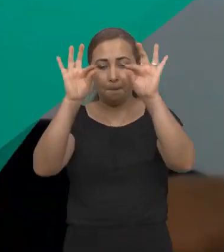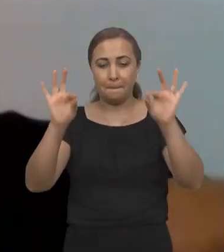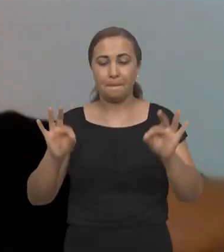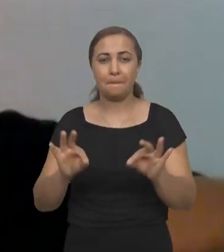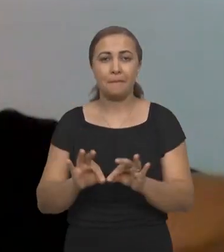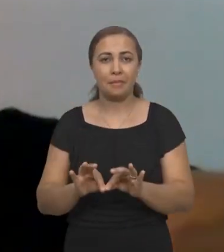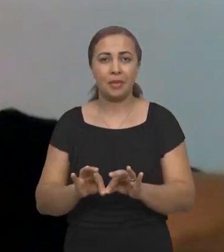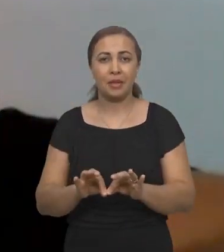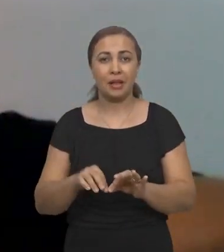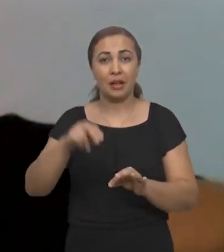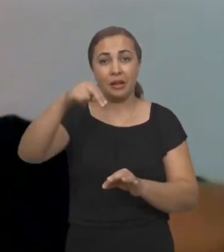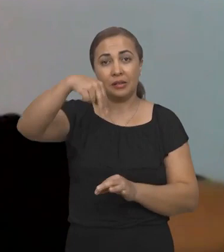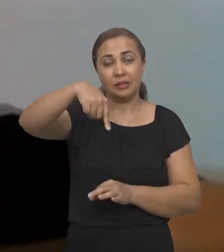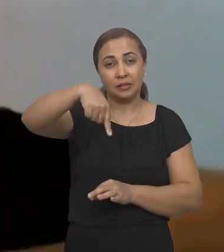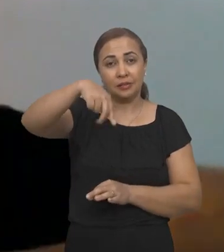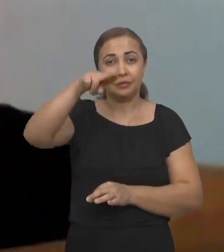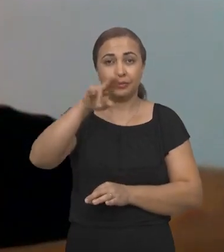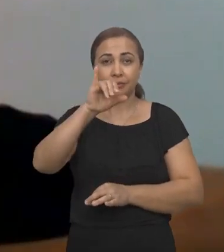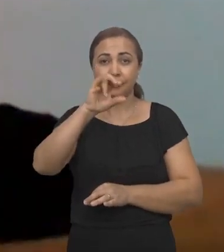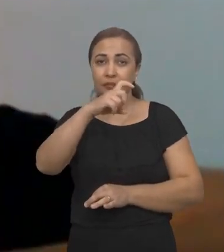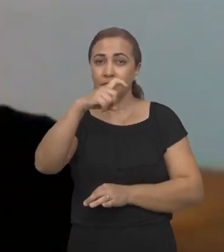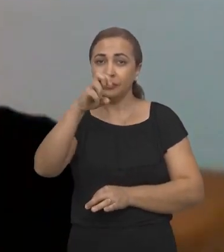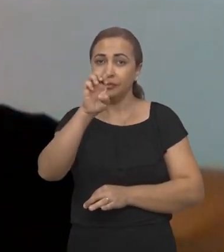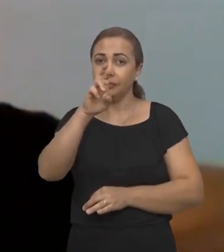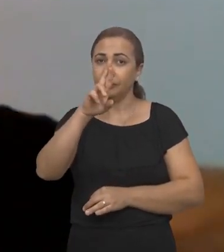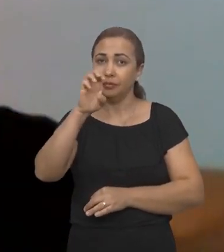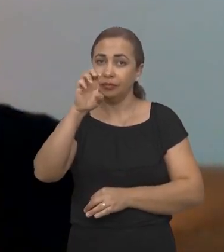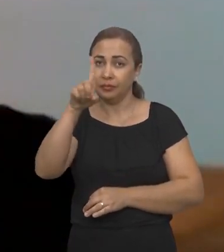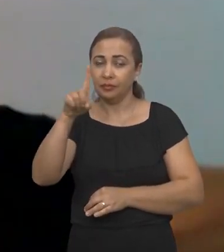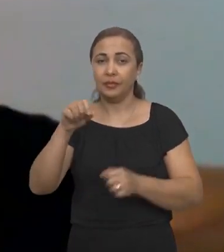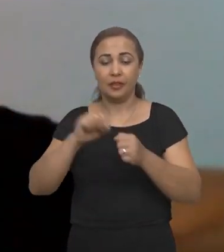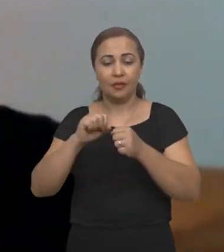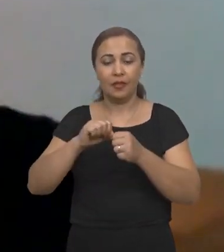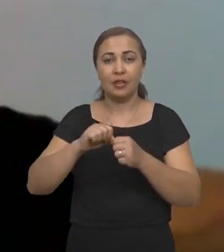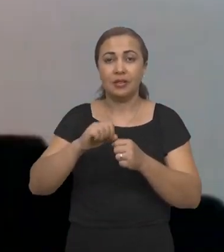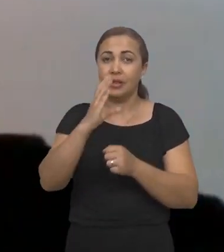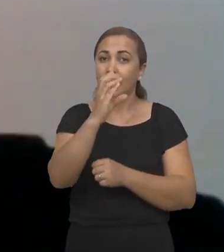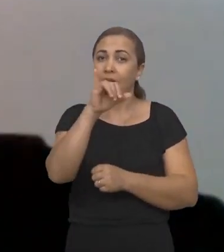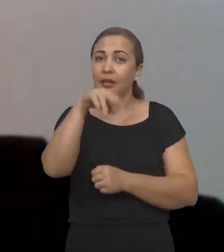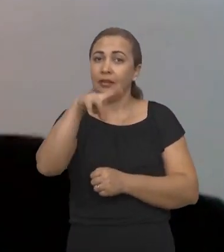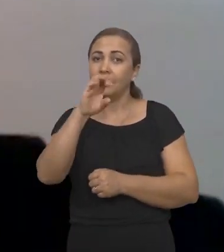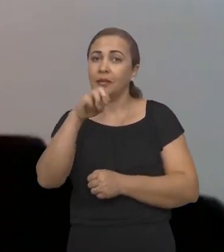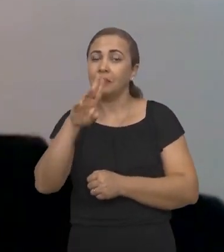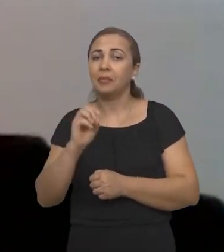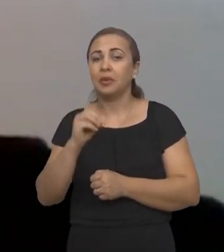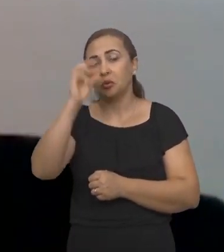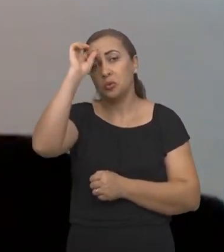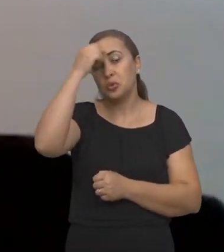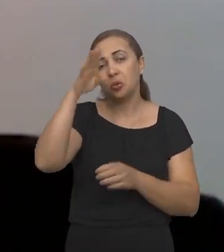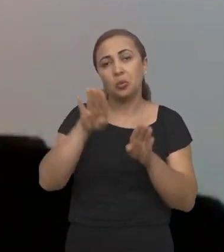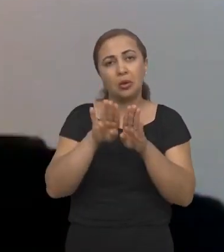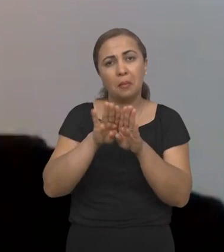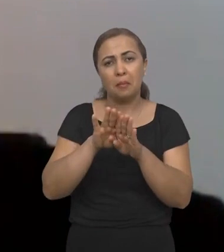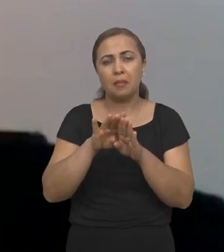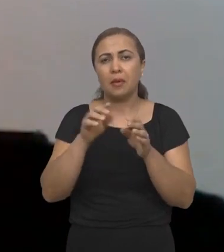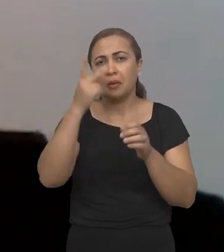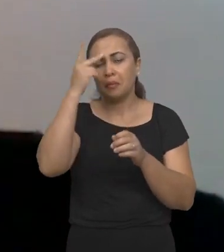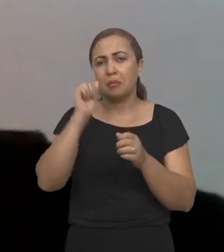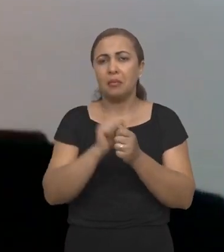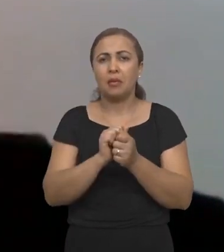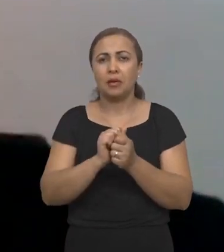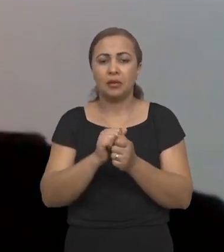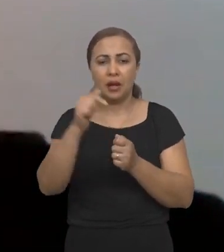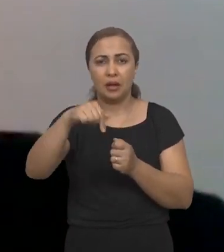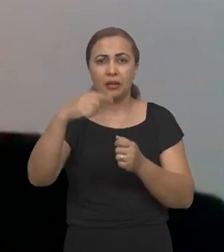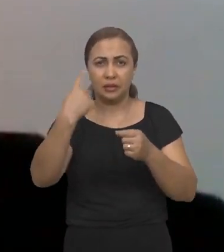Esse projeto já de Quixeré seria fabricar a matéria-prima do cimento. E o interessante também é que não é somente